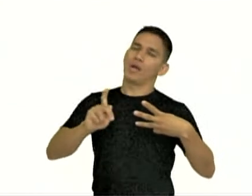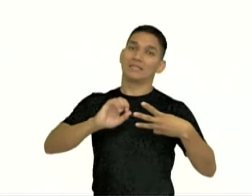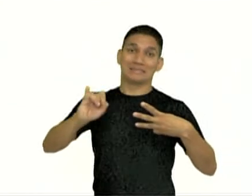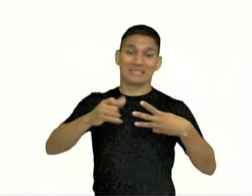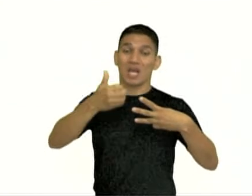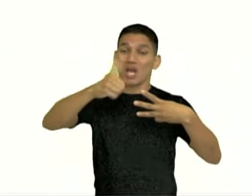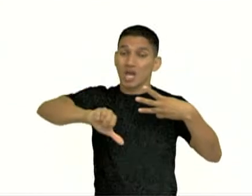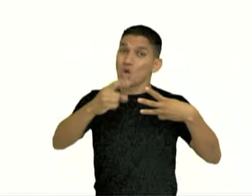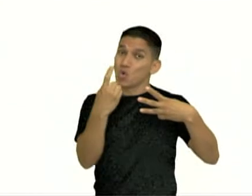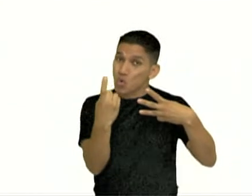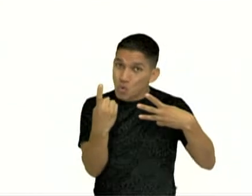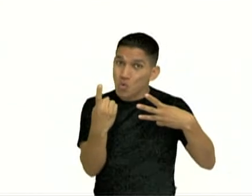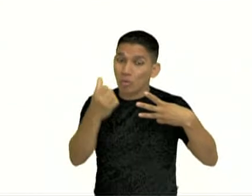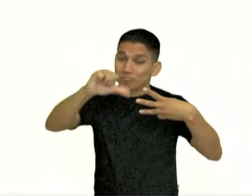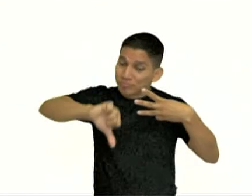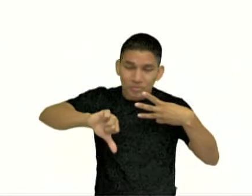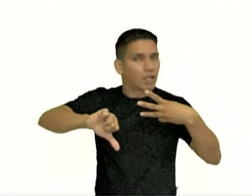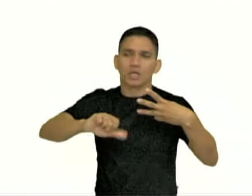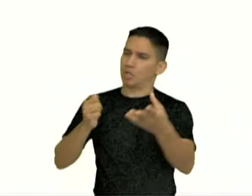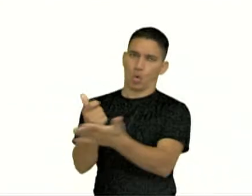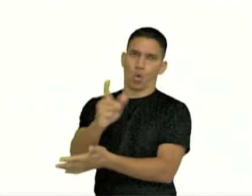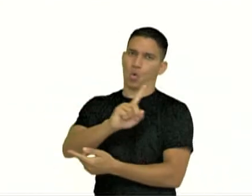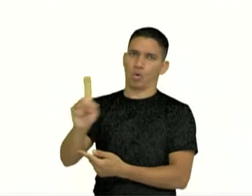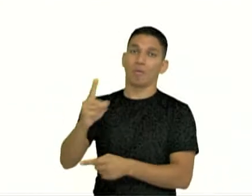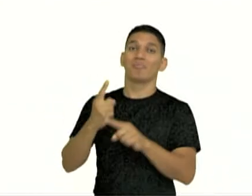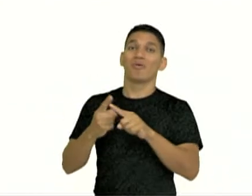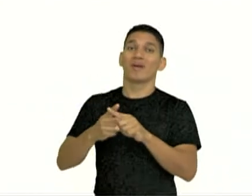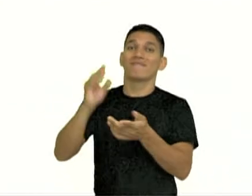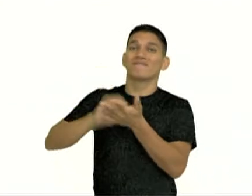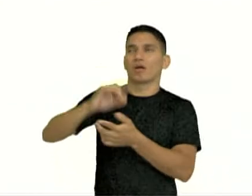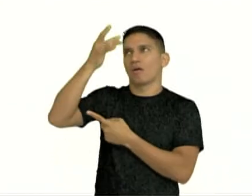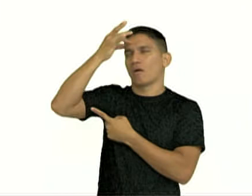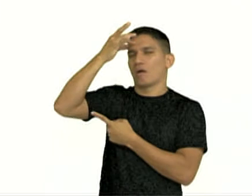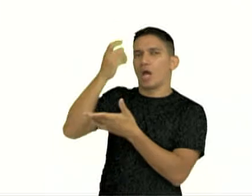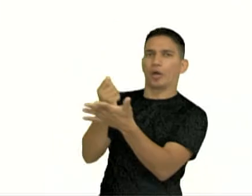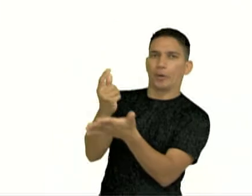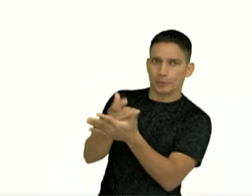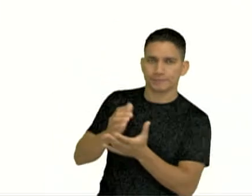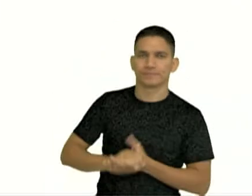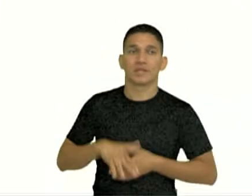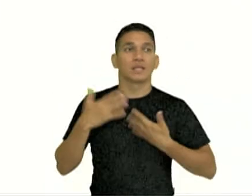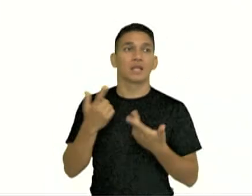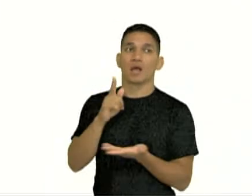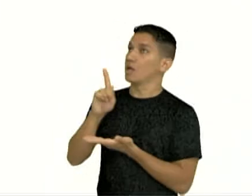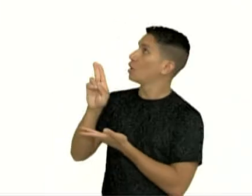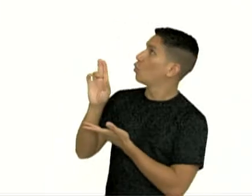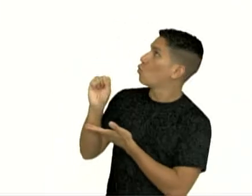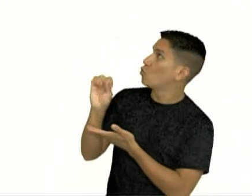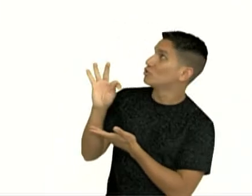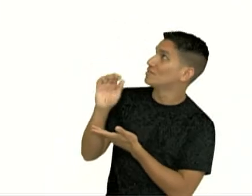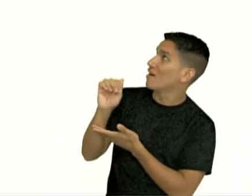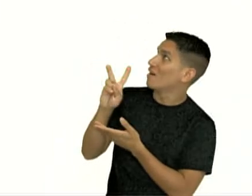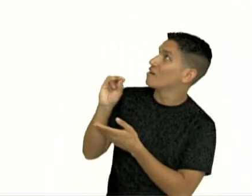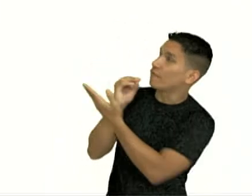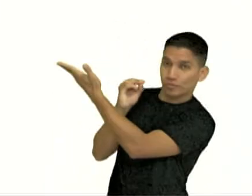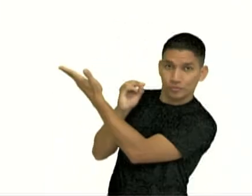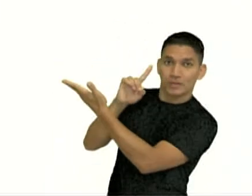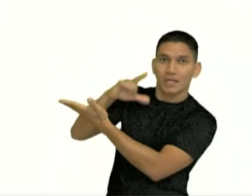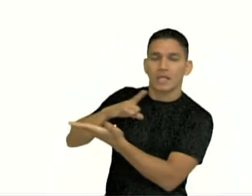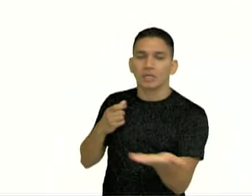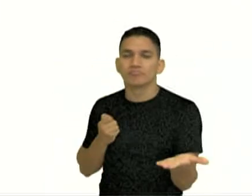consciente. Então, o Gustavo começou a trabalhar como assistente de tecnologia em um programa de Jovem Aprendiz e